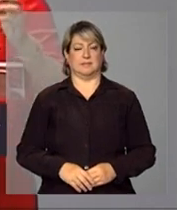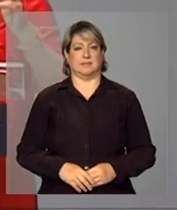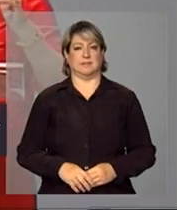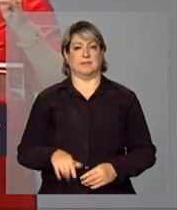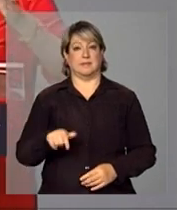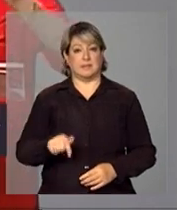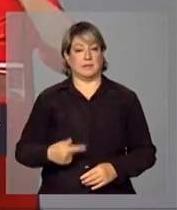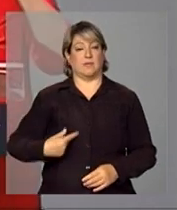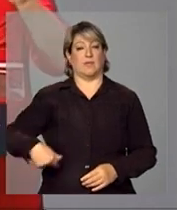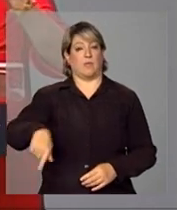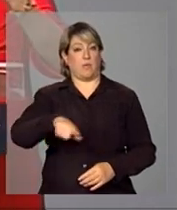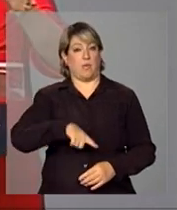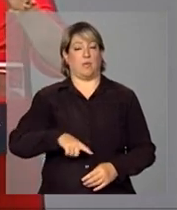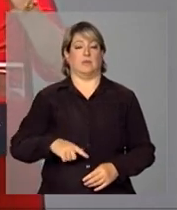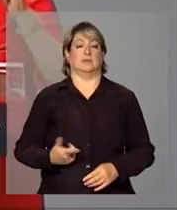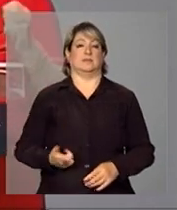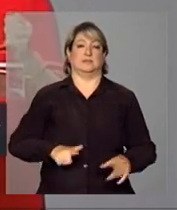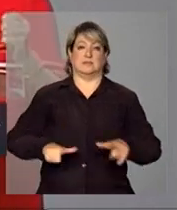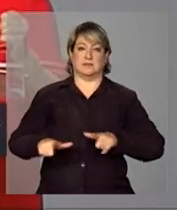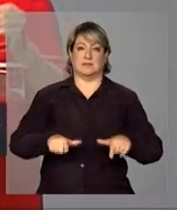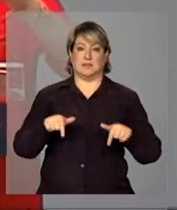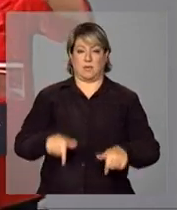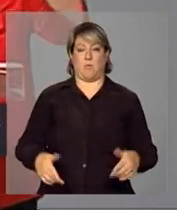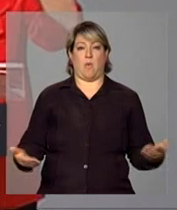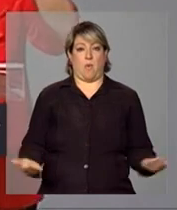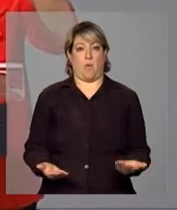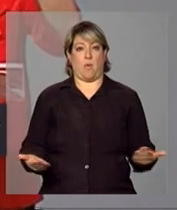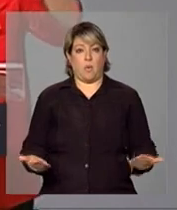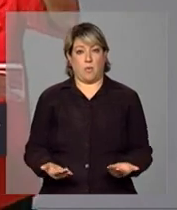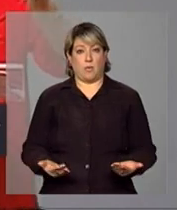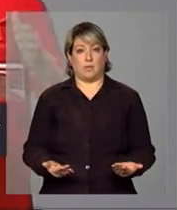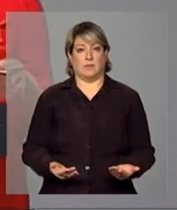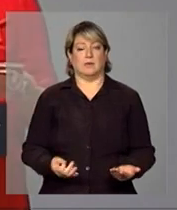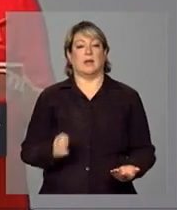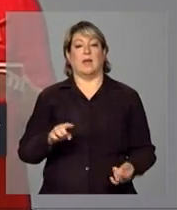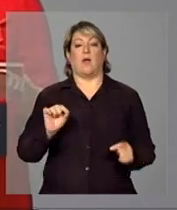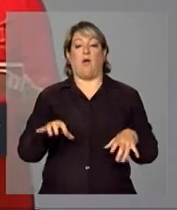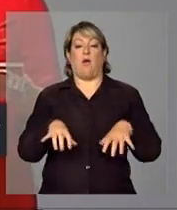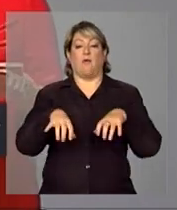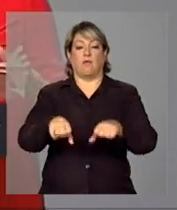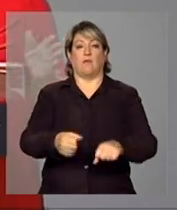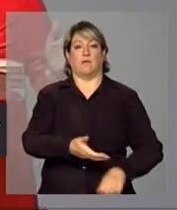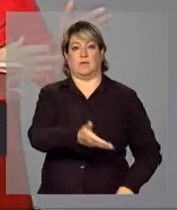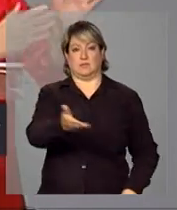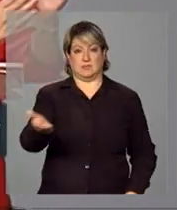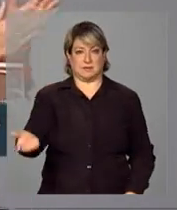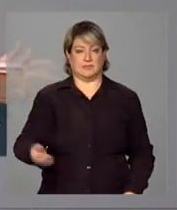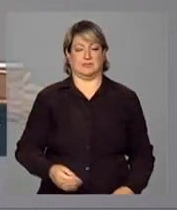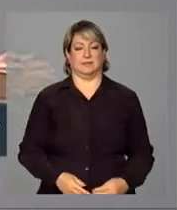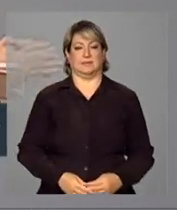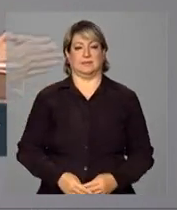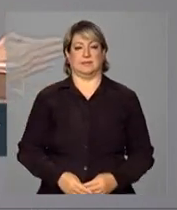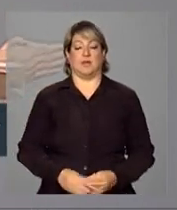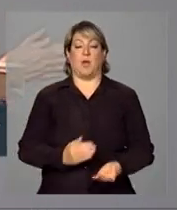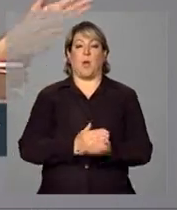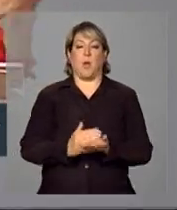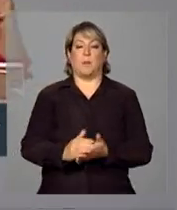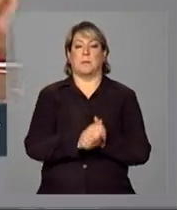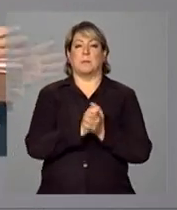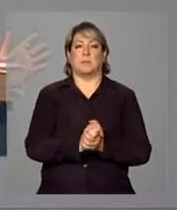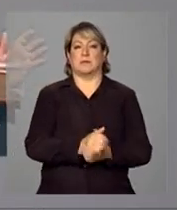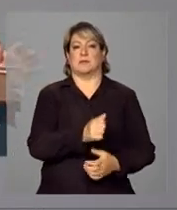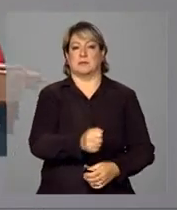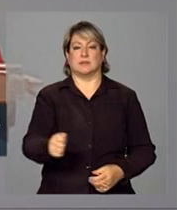nessa nossa atividade aqui hoje, que é a formatura de vocês. Começar